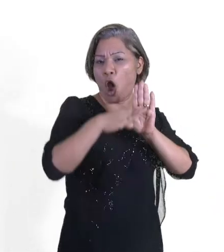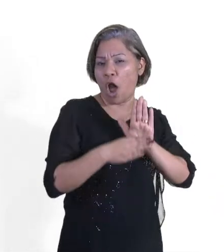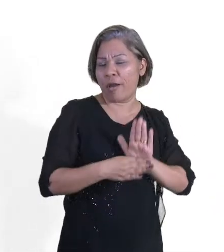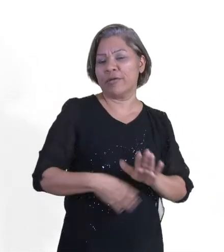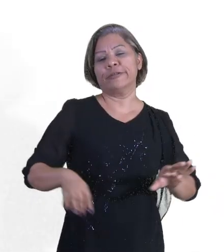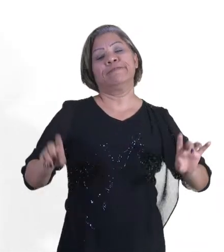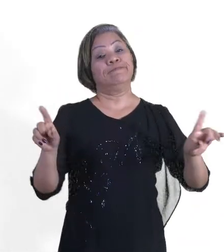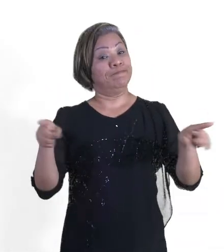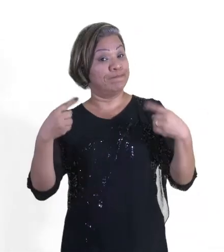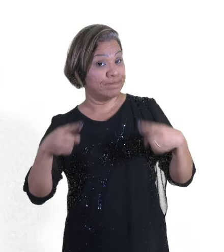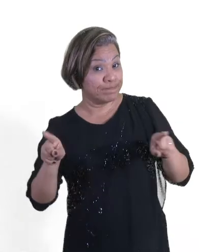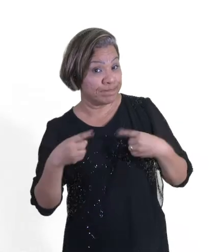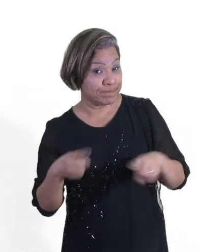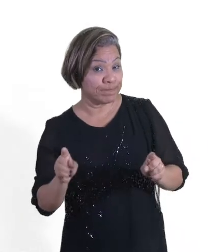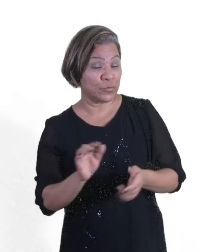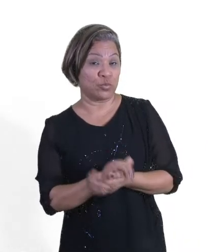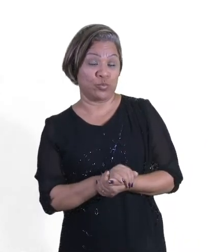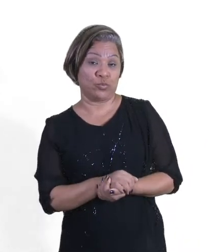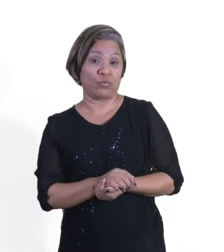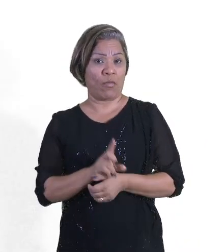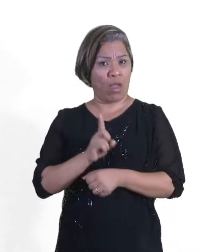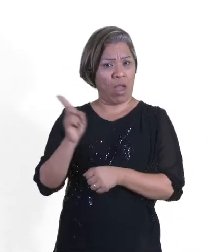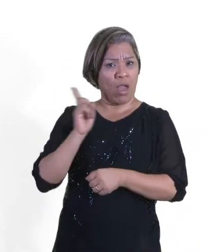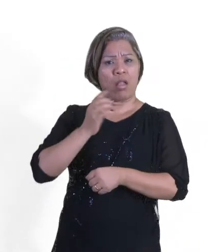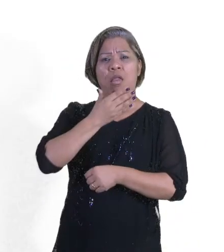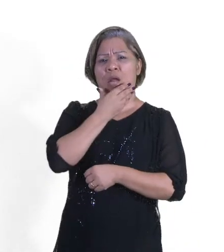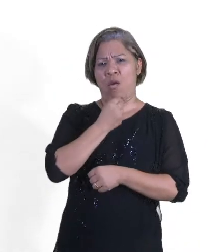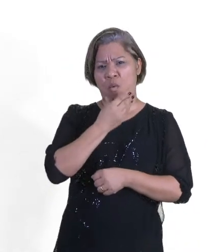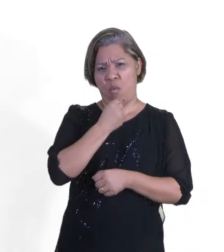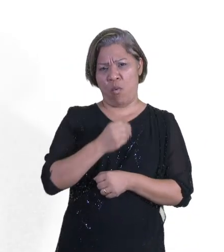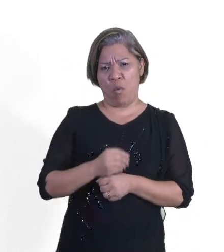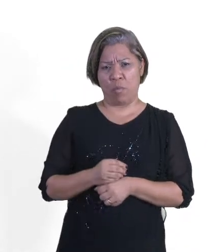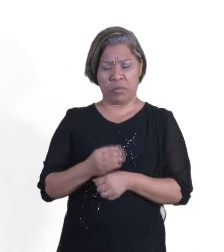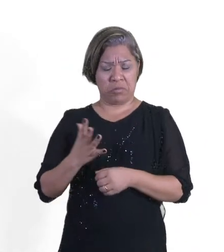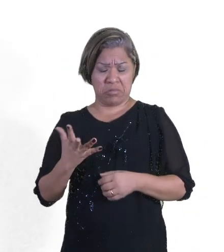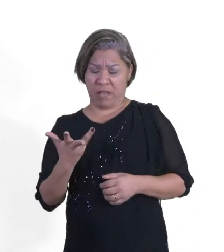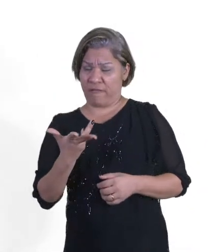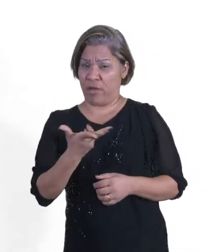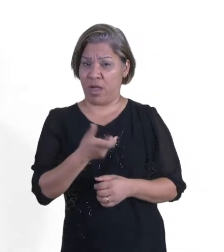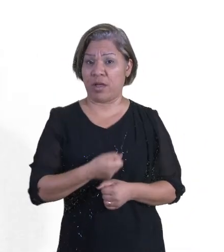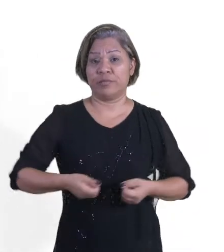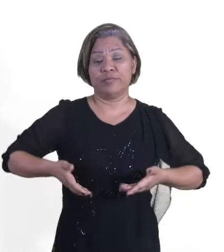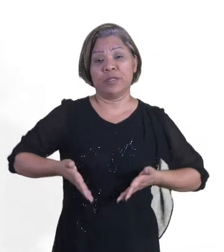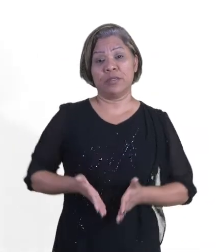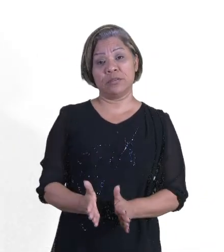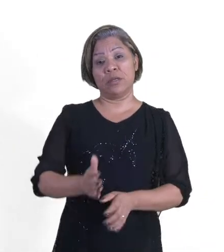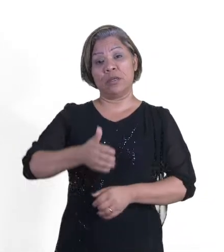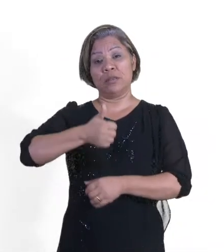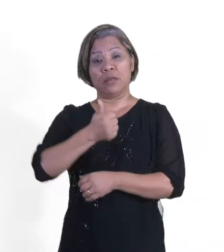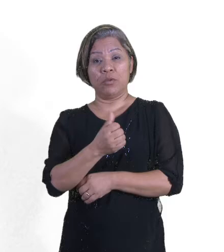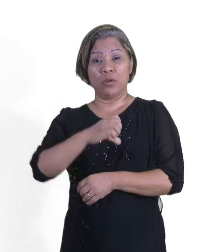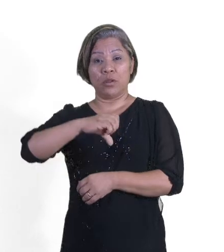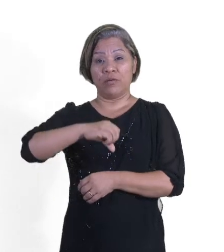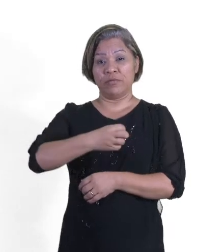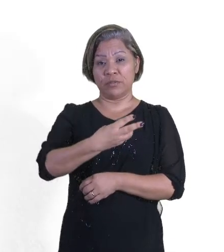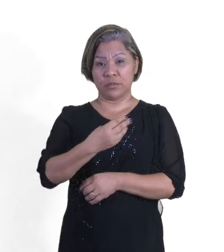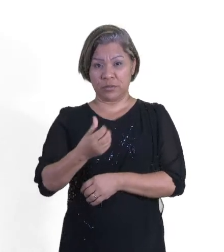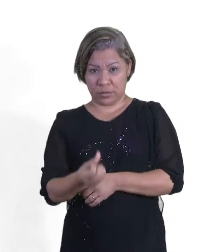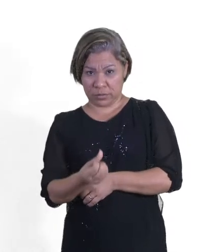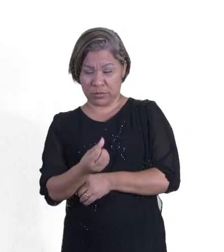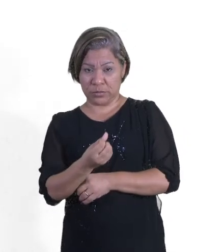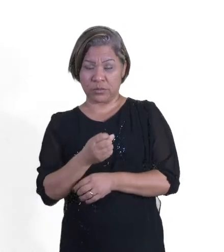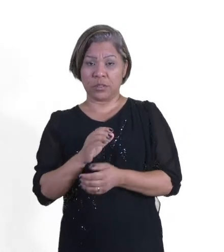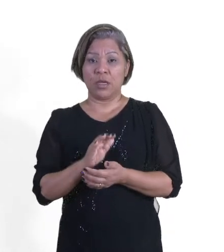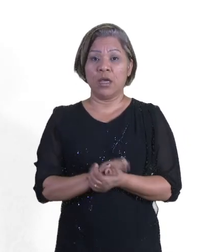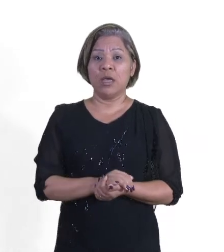Fernando Veríssimo é um homem de muitos talentos. Nascido em 1936, em Porto